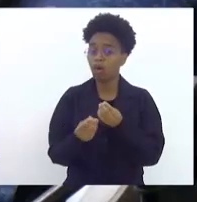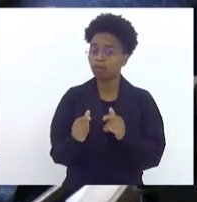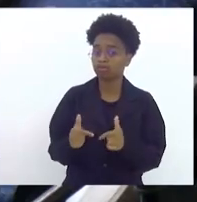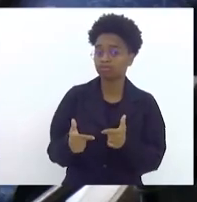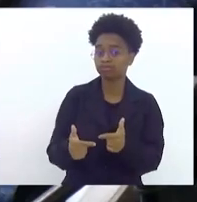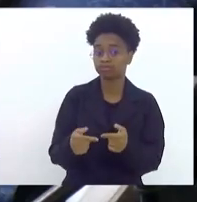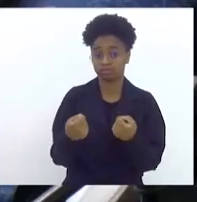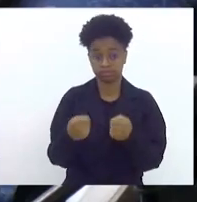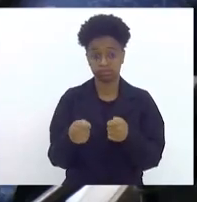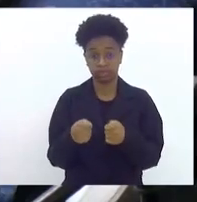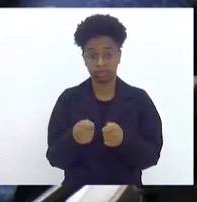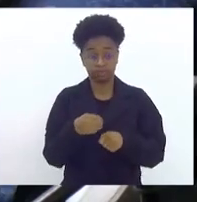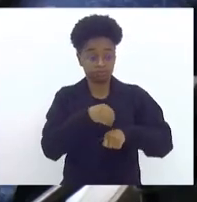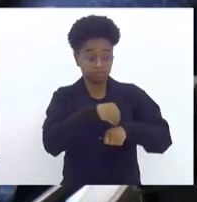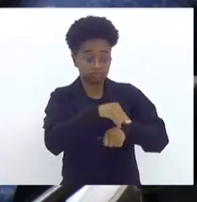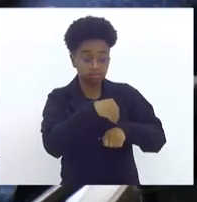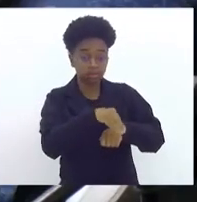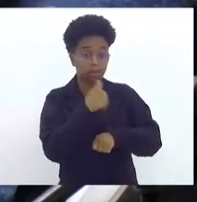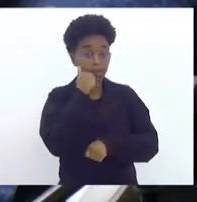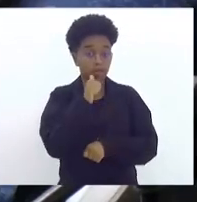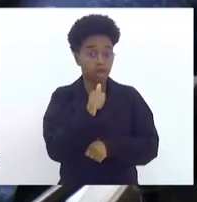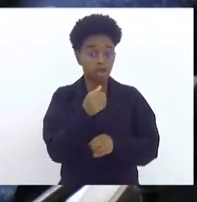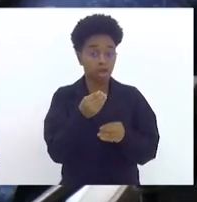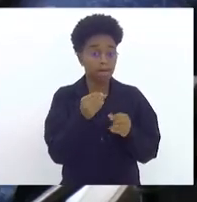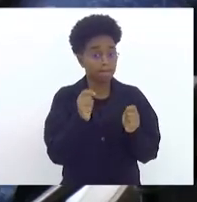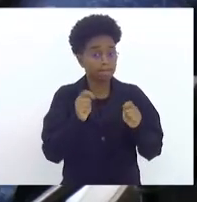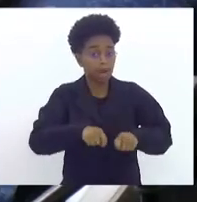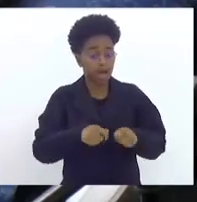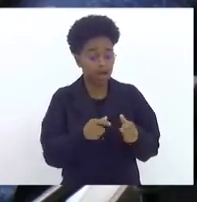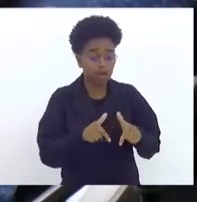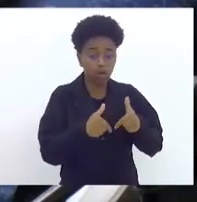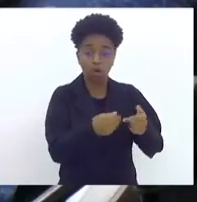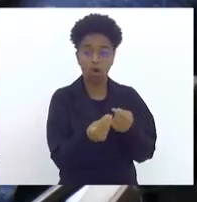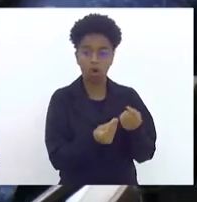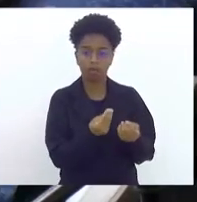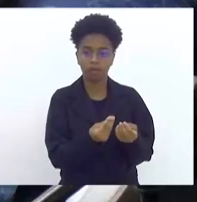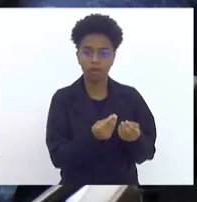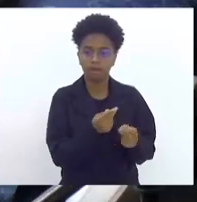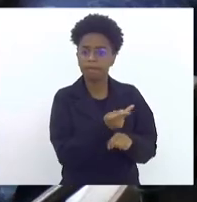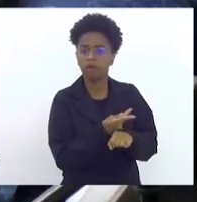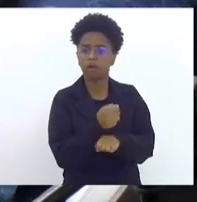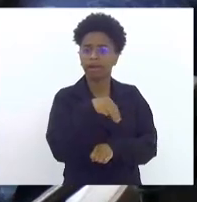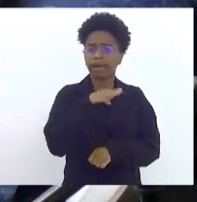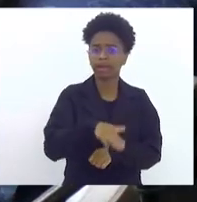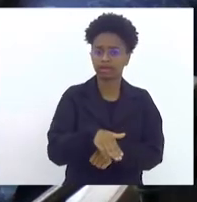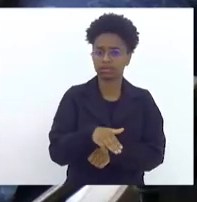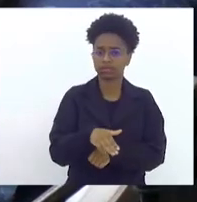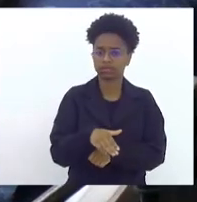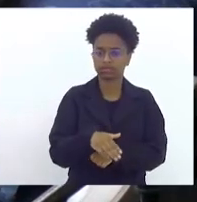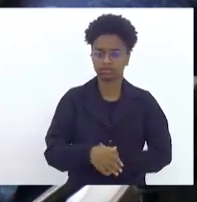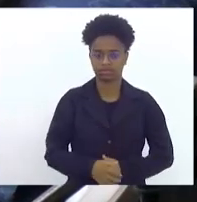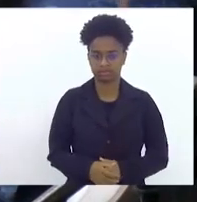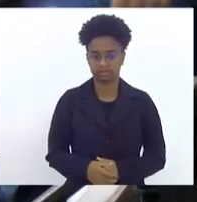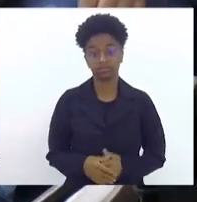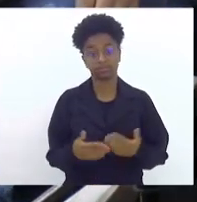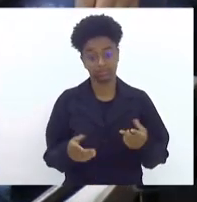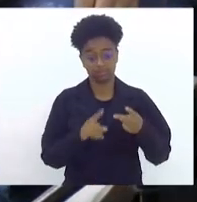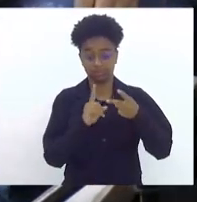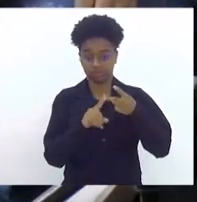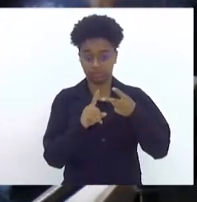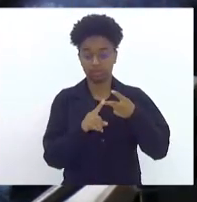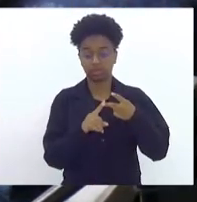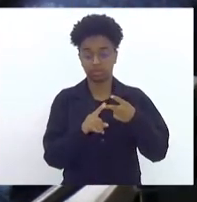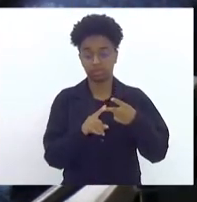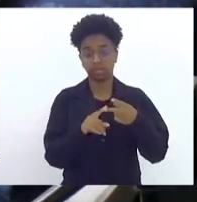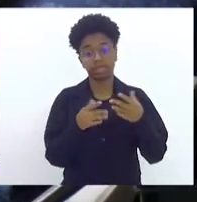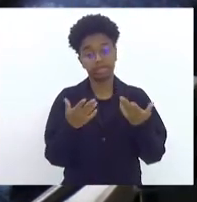ser passado para mulher né O que que ela pode fazer aonde ela vai procurar é um segundo ponto isso se faz através de